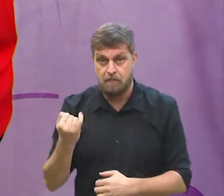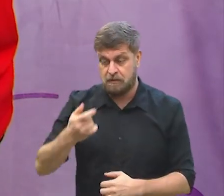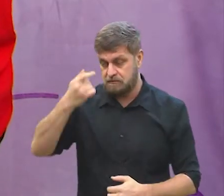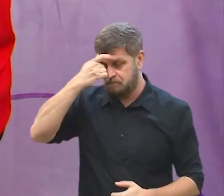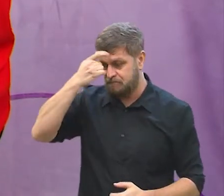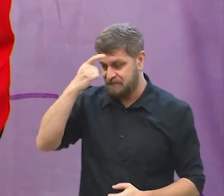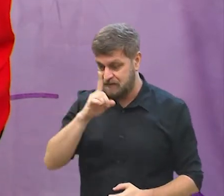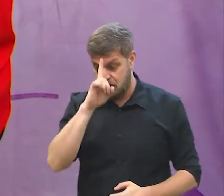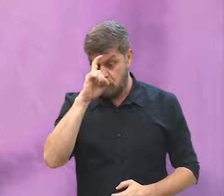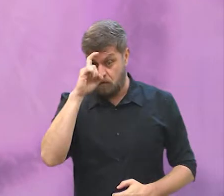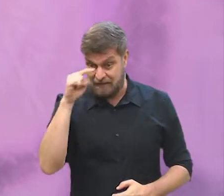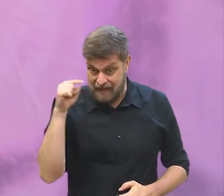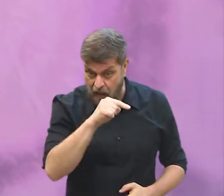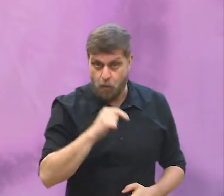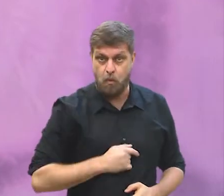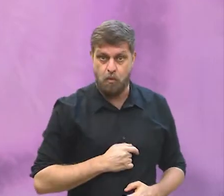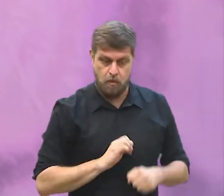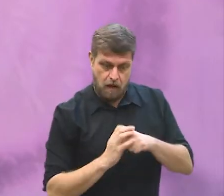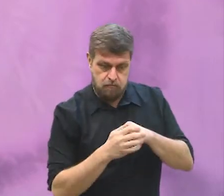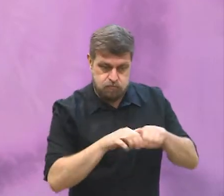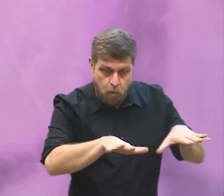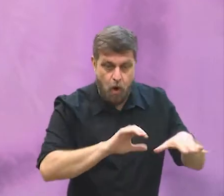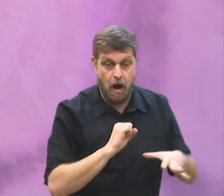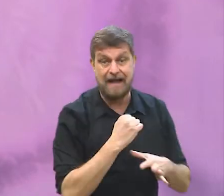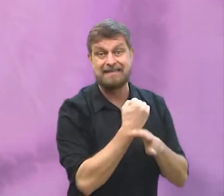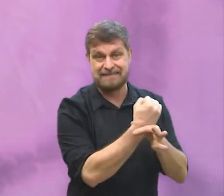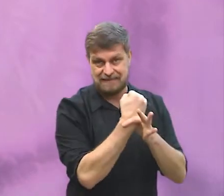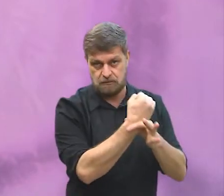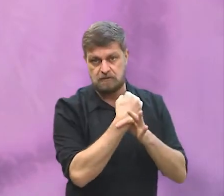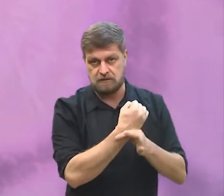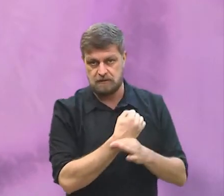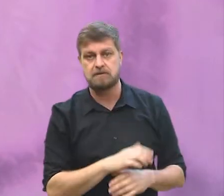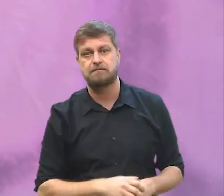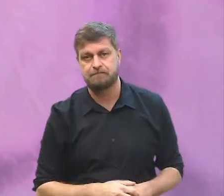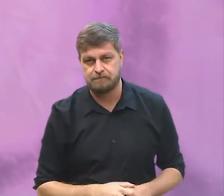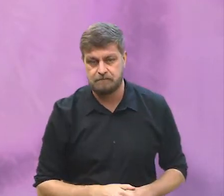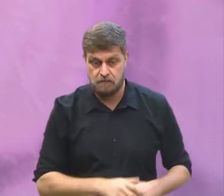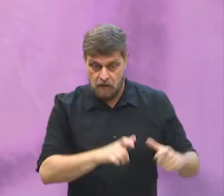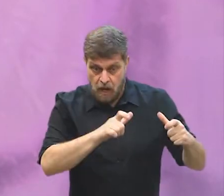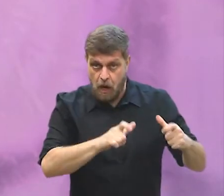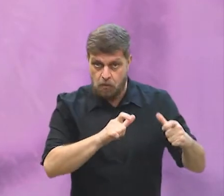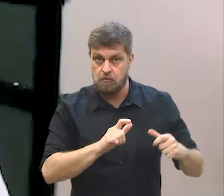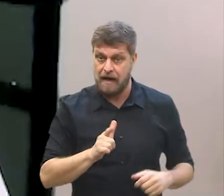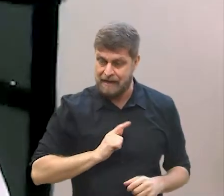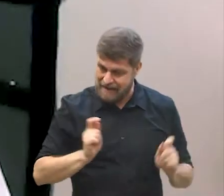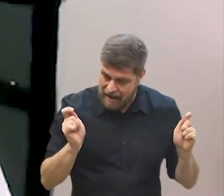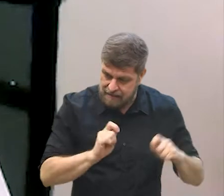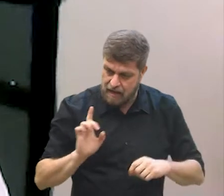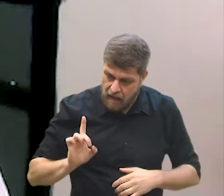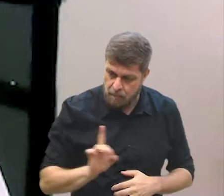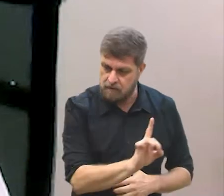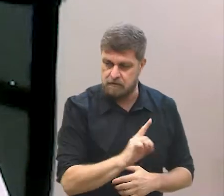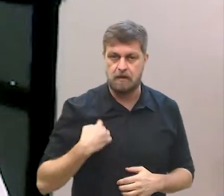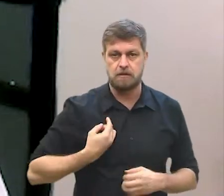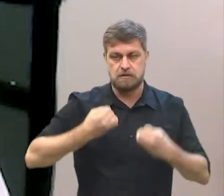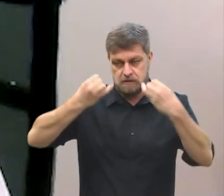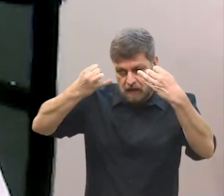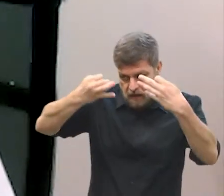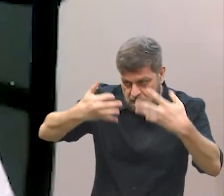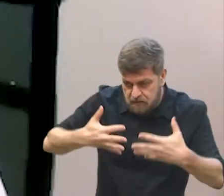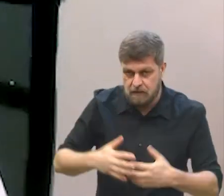demanda ficou represada. Né? E agora a gente fala para os pacientes, né, que a gente está com fluxo seguro e a